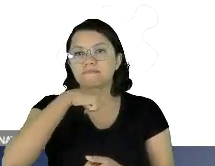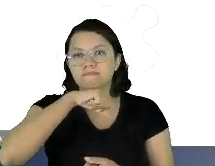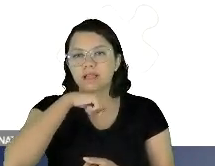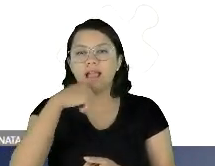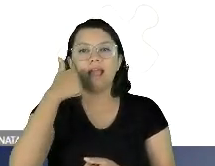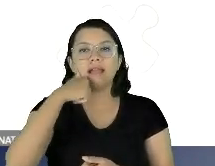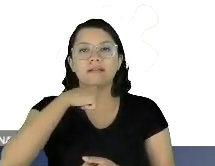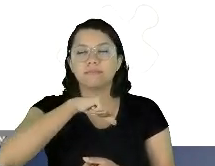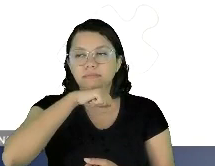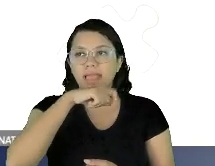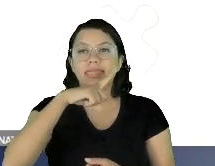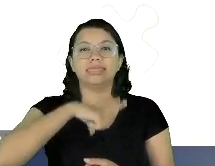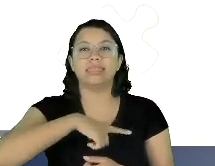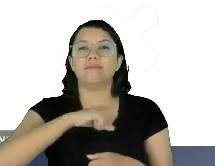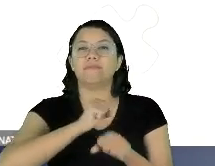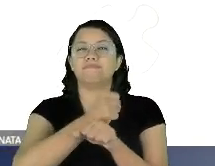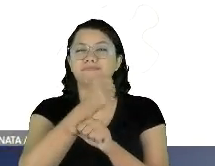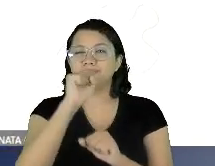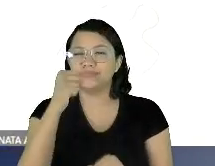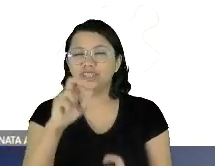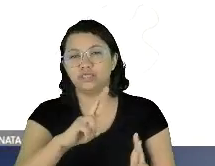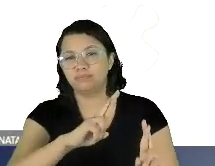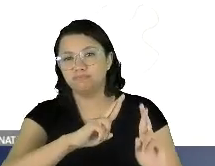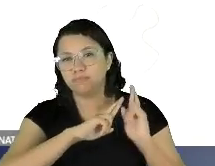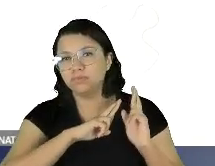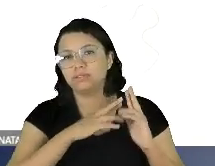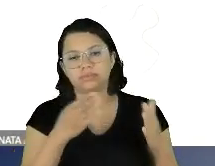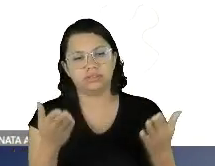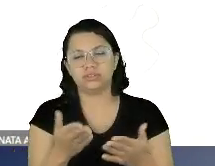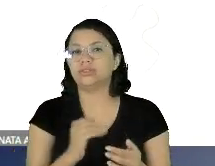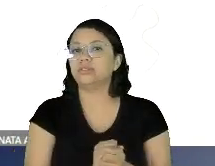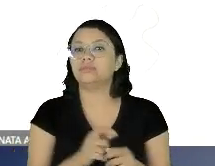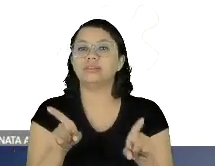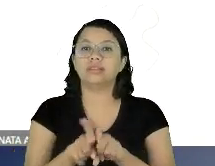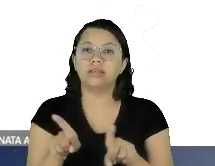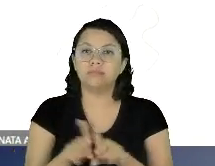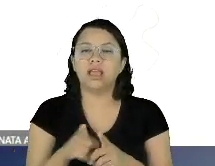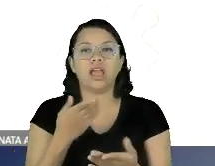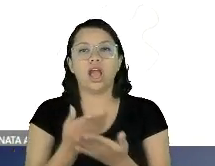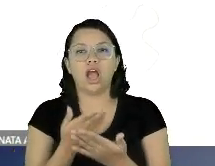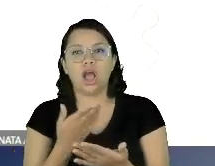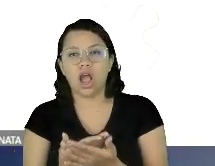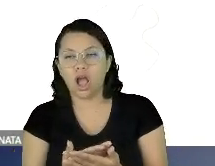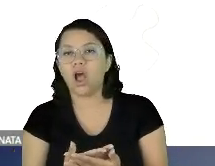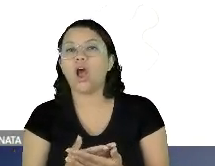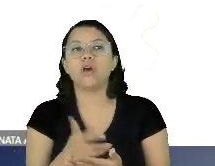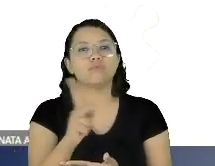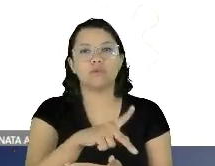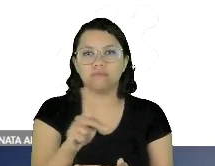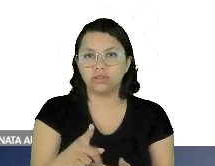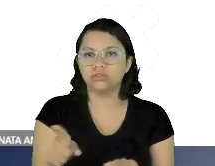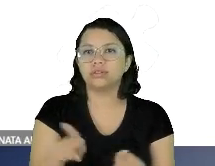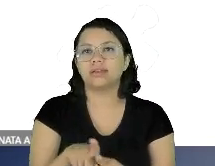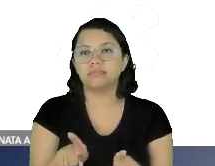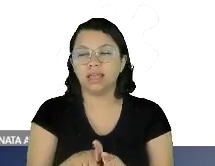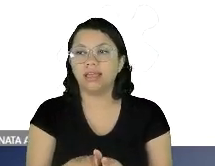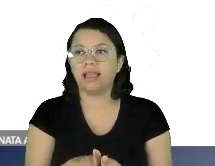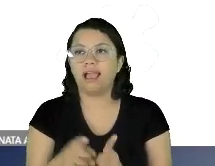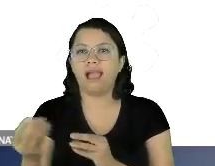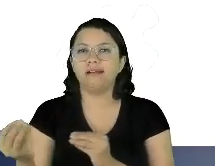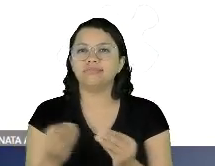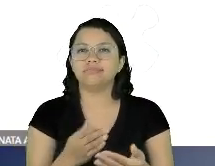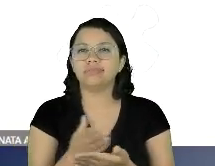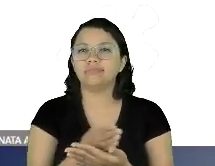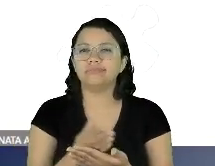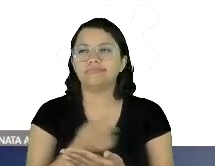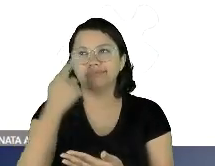uma imensa responsabilidade nisso. Também as escolas e os professores. Eu trouxe algumas